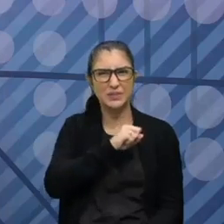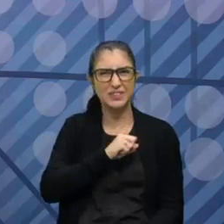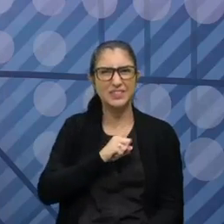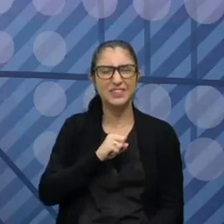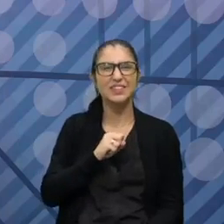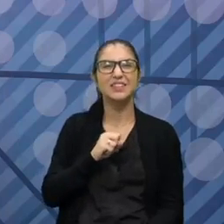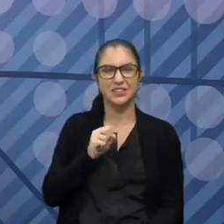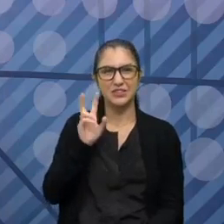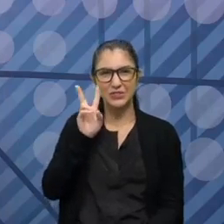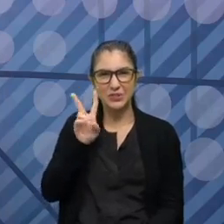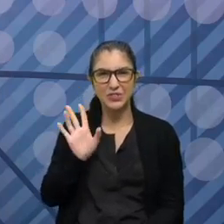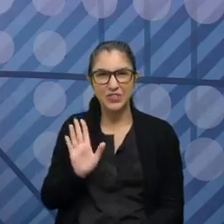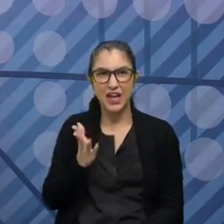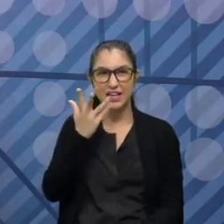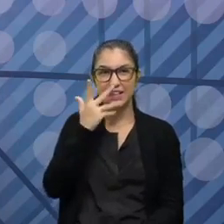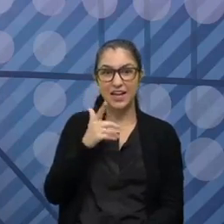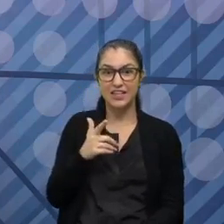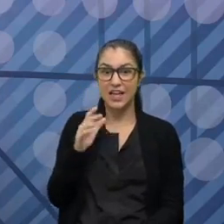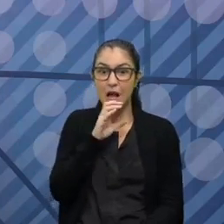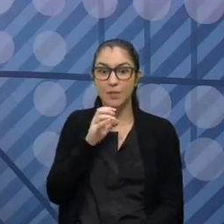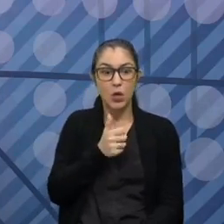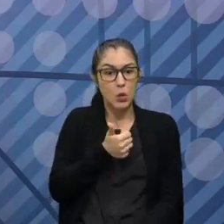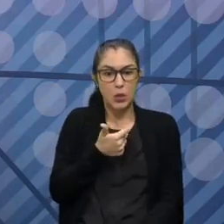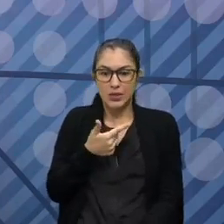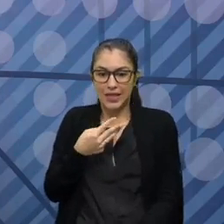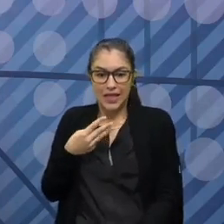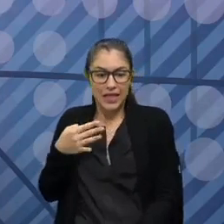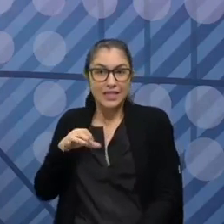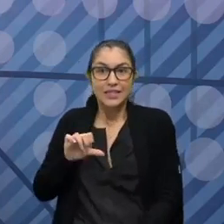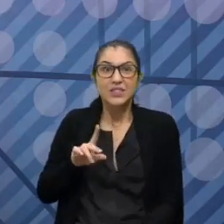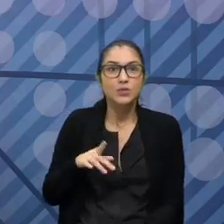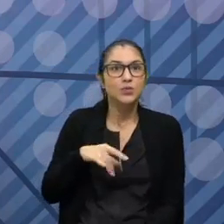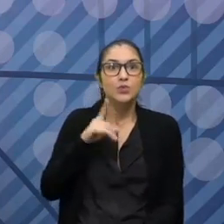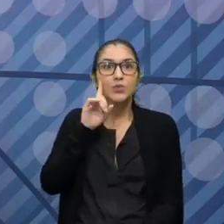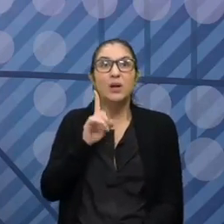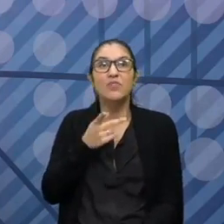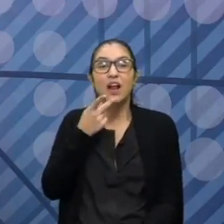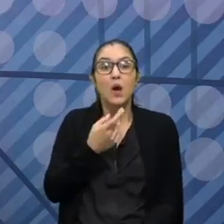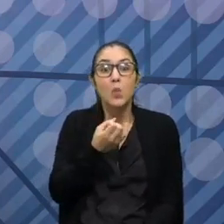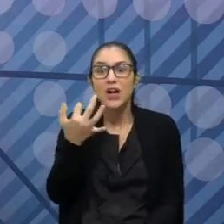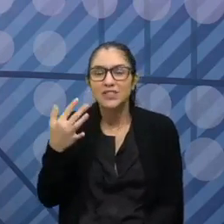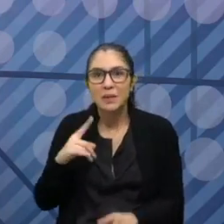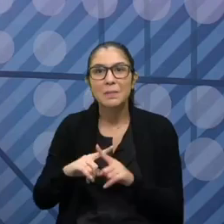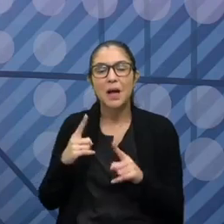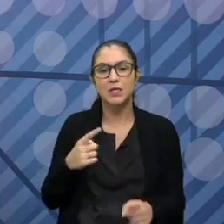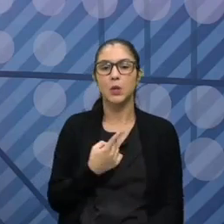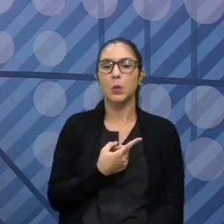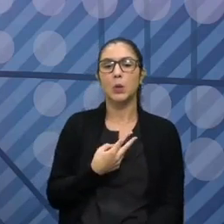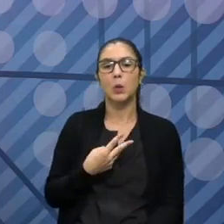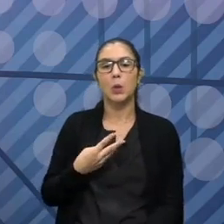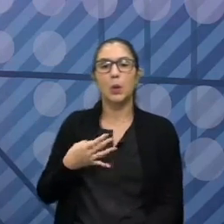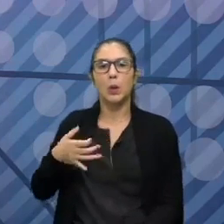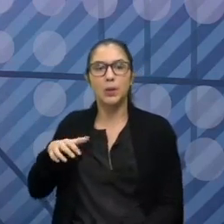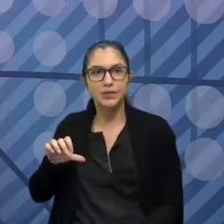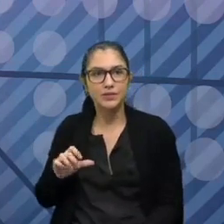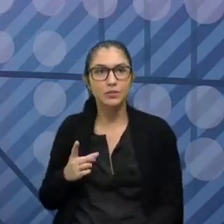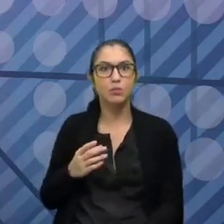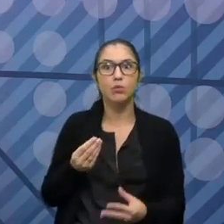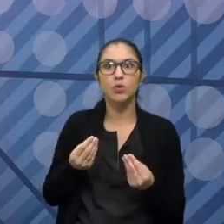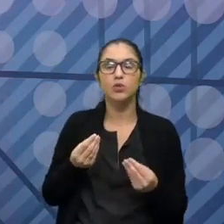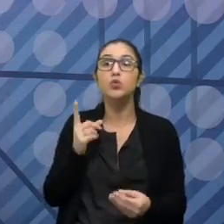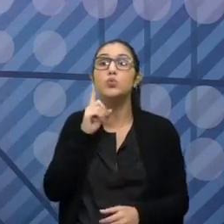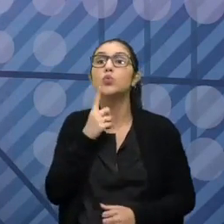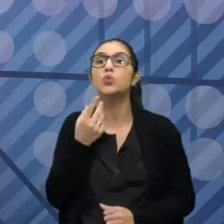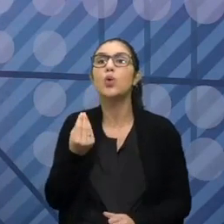Já viu? Criança, sobrinho, alguma... Ah, eles fazem isso. Eles nem sabem nem dizer a quantidade certa, mas eles contam 1, 2, 3, 4, 5, 6, 7, 8, 9, 10. E o